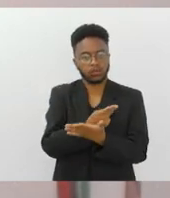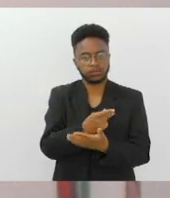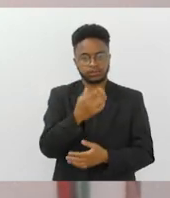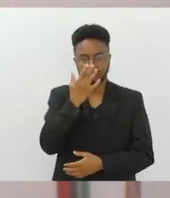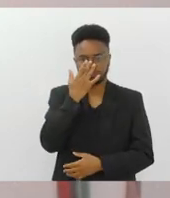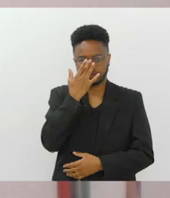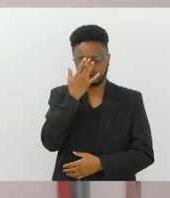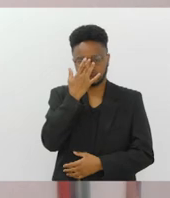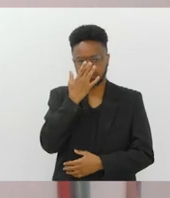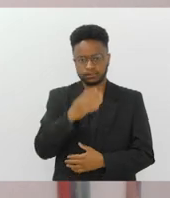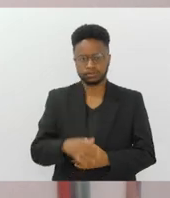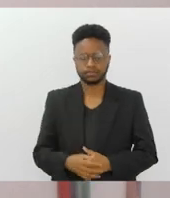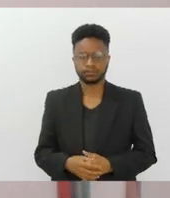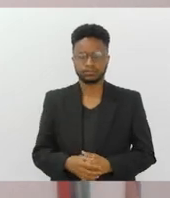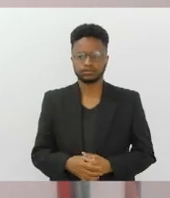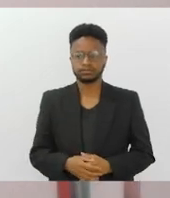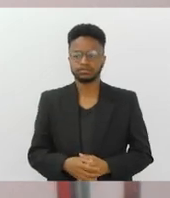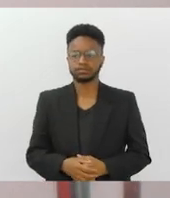E aí